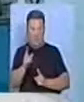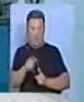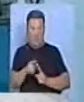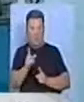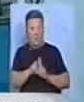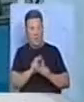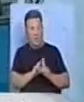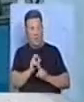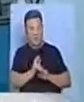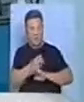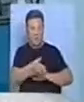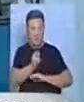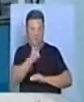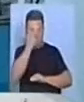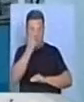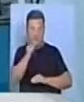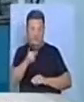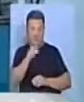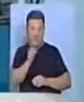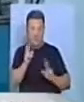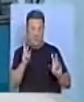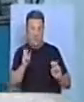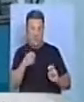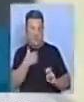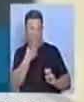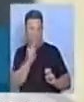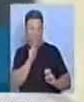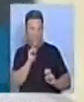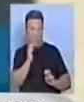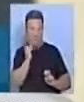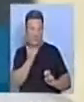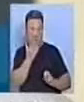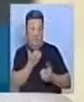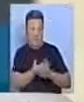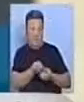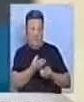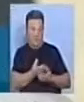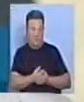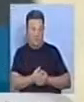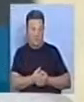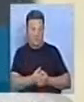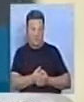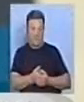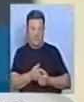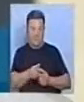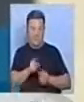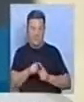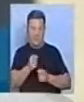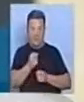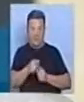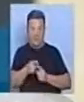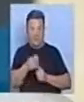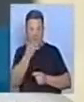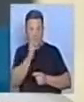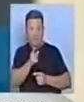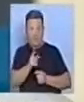ao Castelo. Exatamente. Pelo menos é o título que eu tentei, passar. A mensagem que fosse,